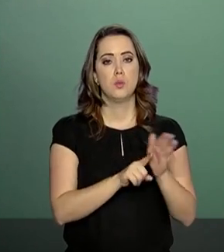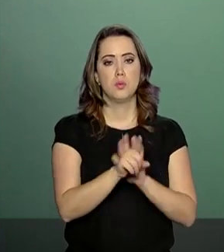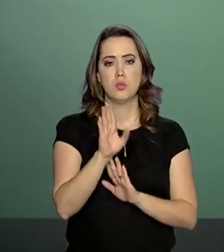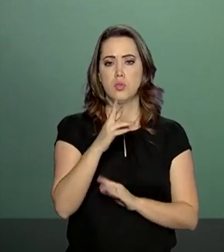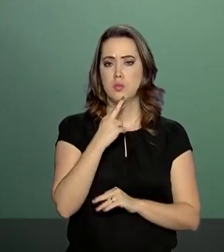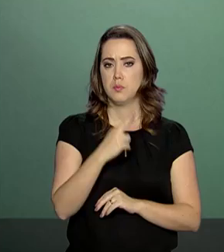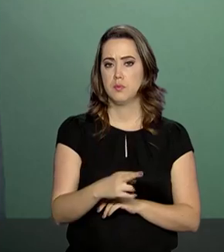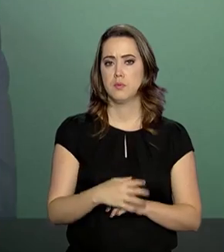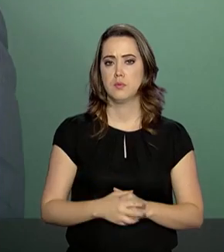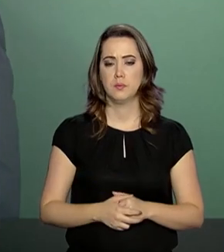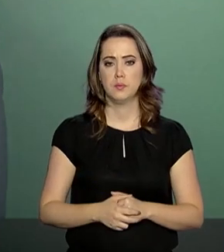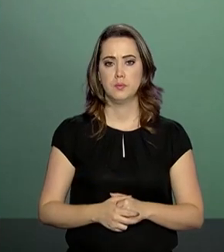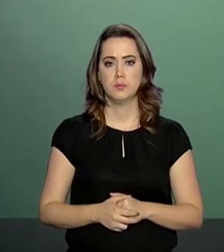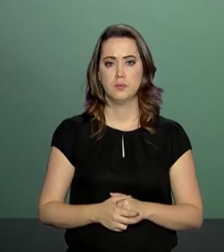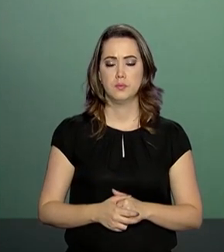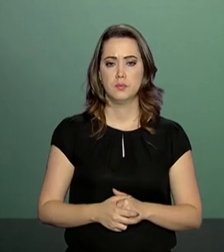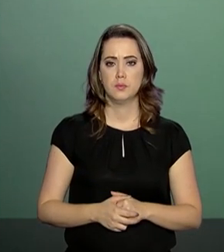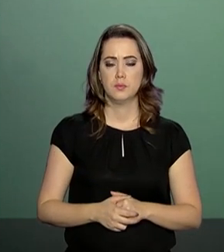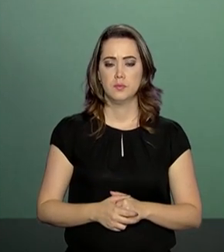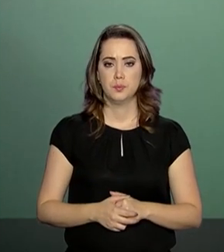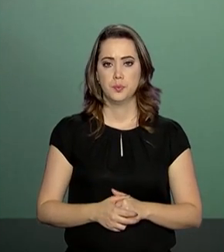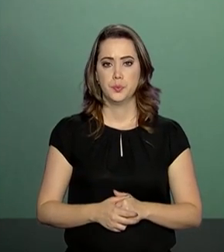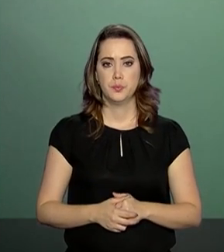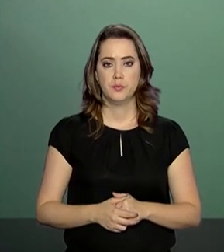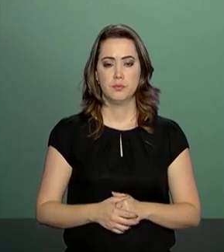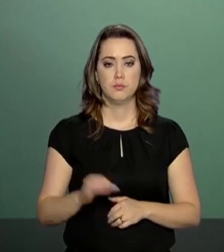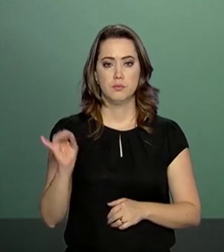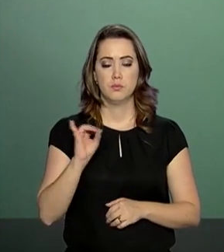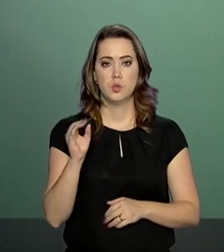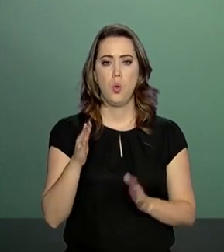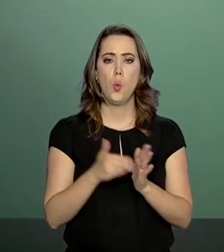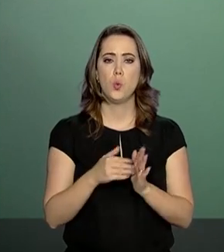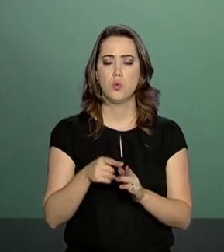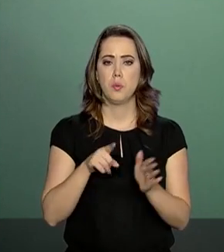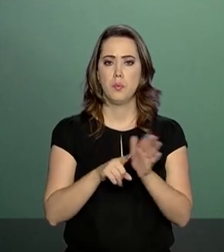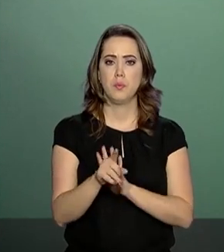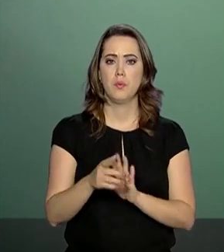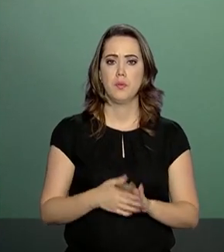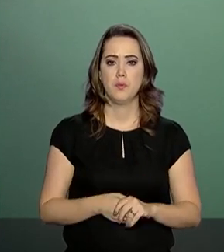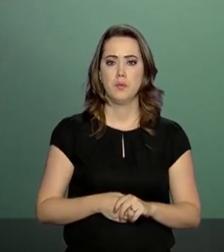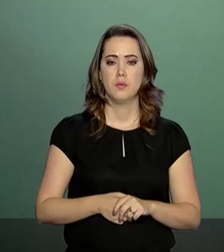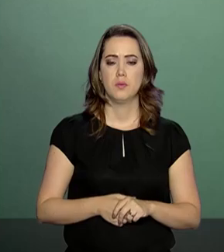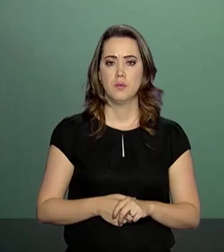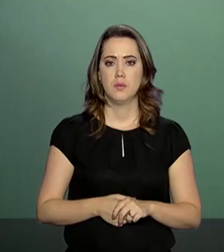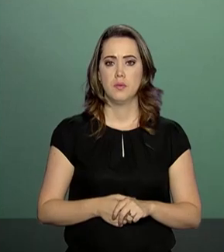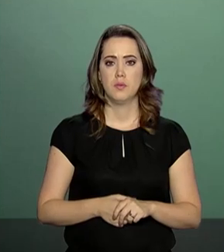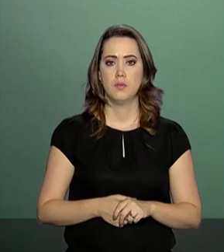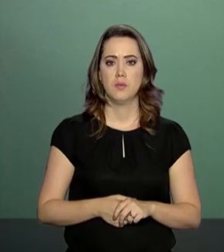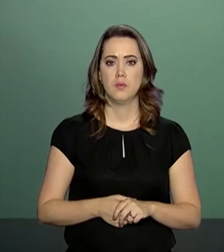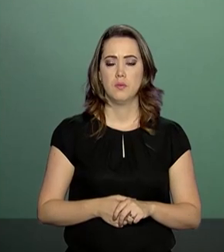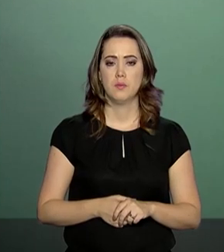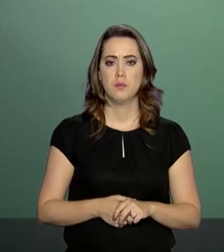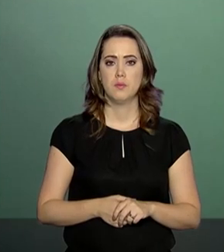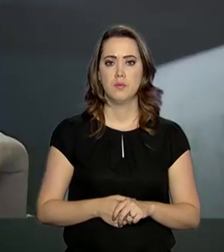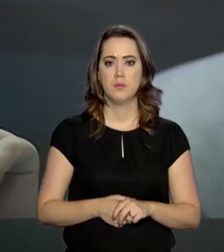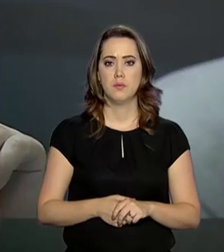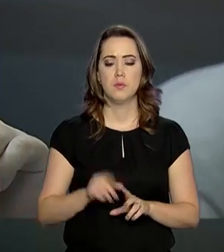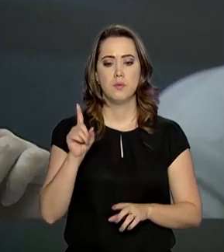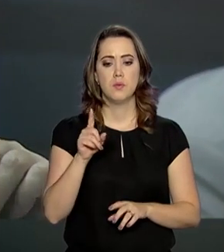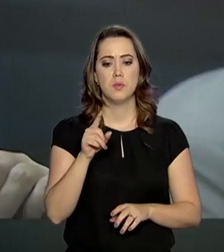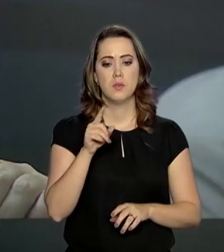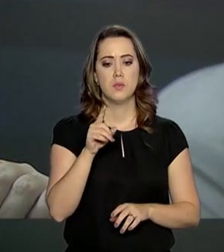já havia respondido portavo última pergunta por favor uma só um pouquinho gente eh uma